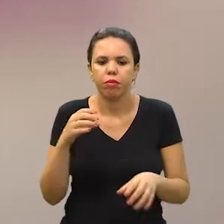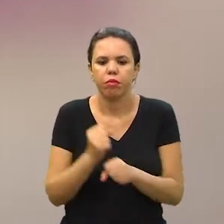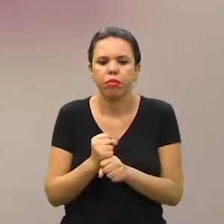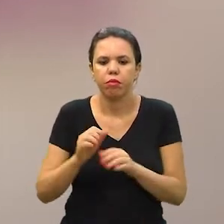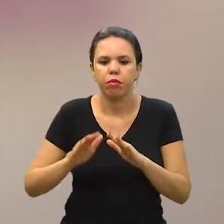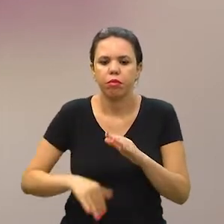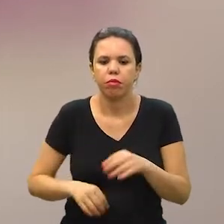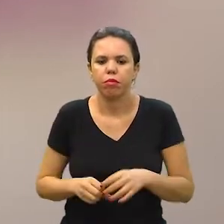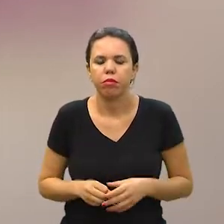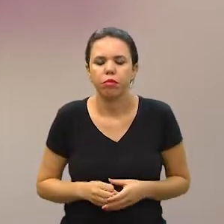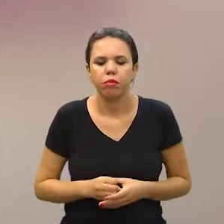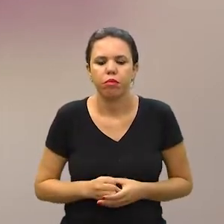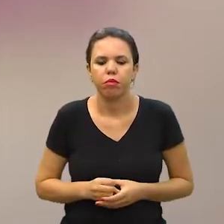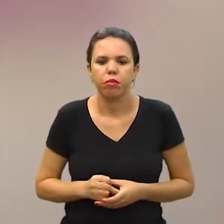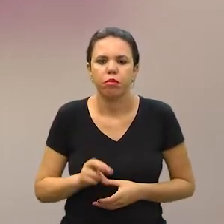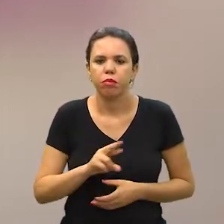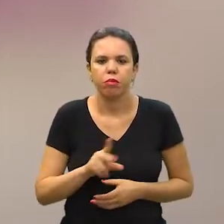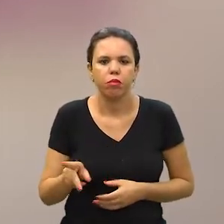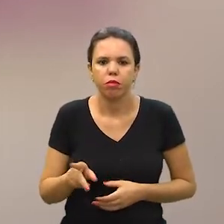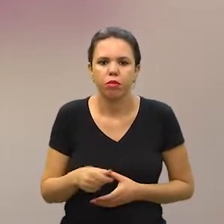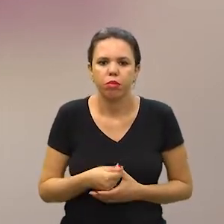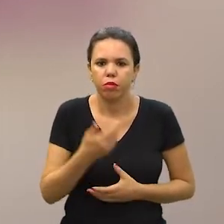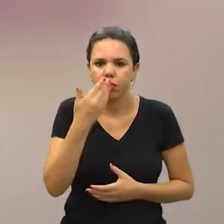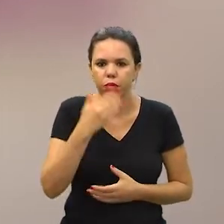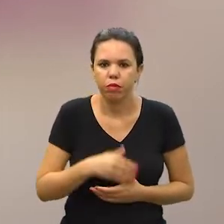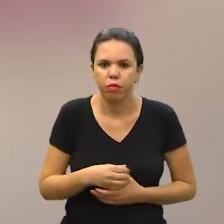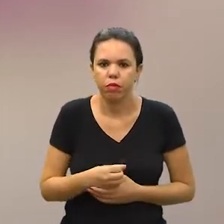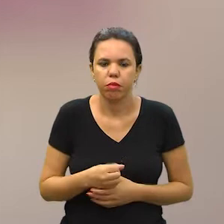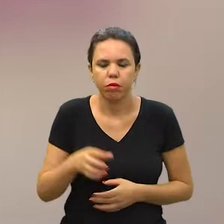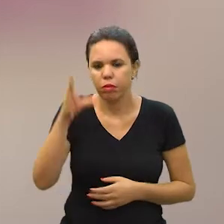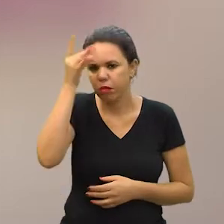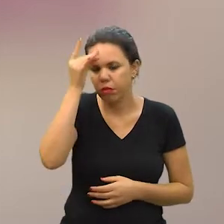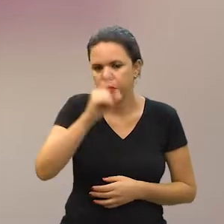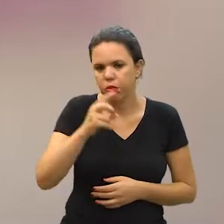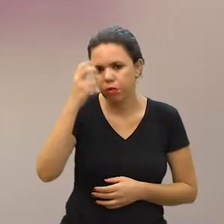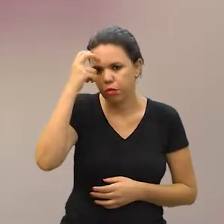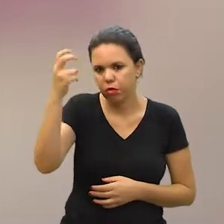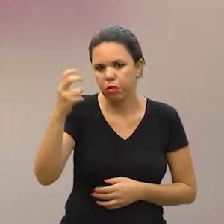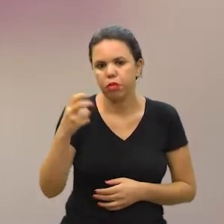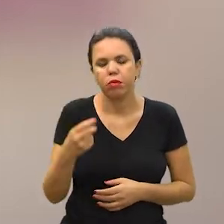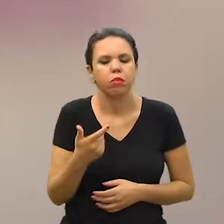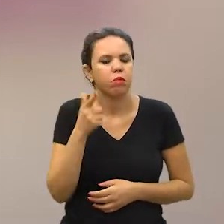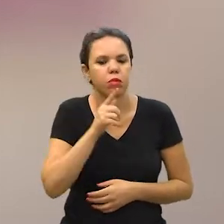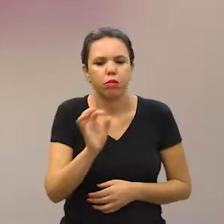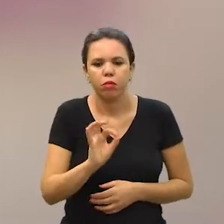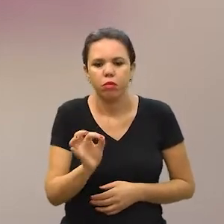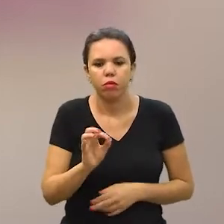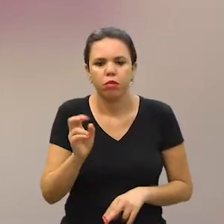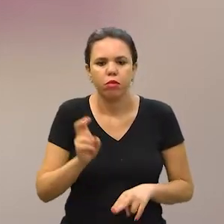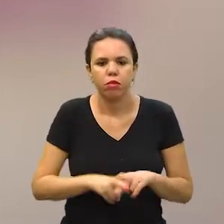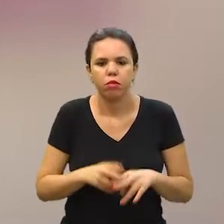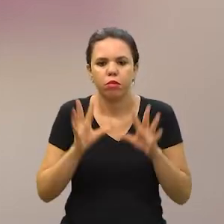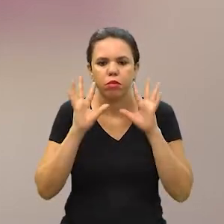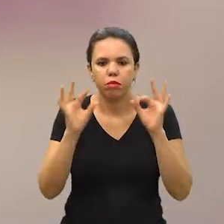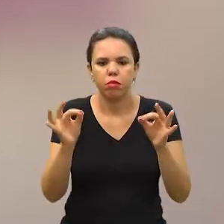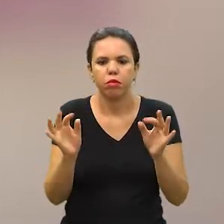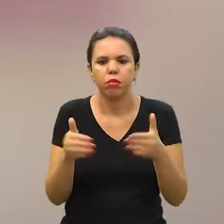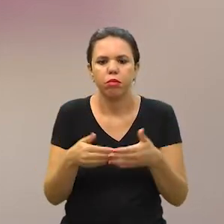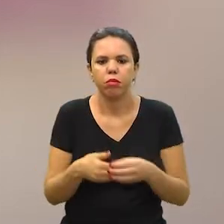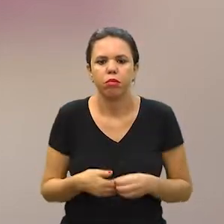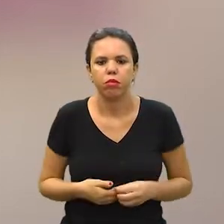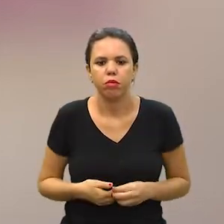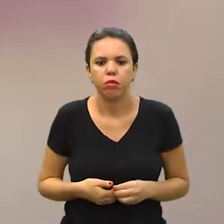muito baixas, mas não é por uma questão que a criança não aprende pela inteligência, não aprende porque não consegue sentar, focar, enfim,